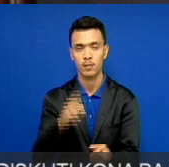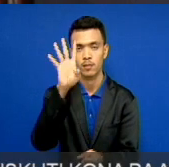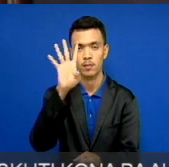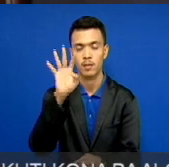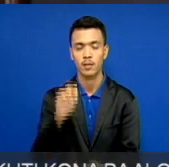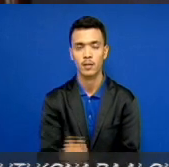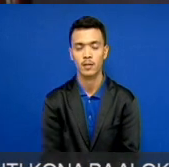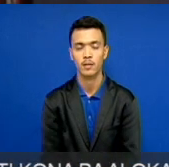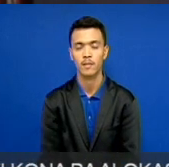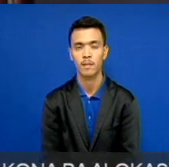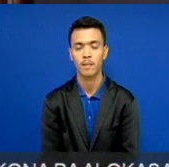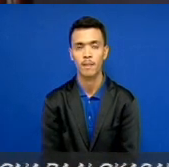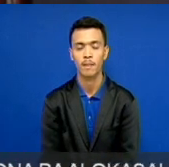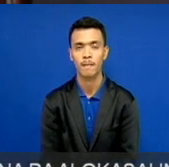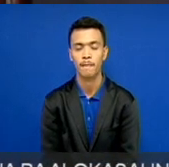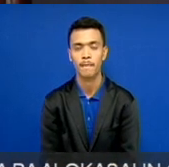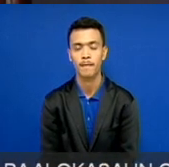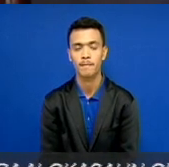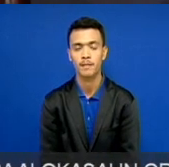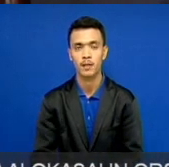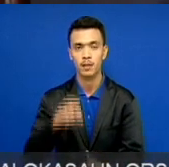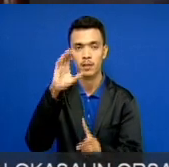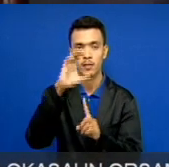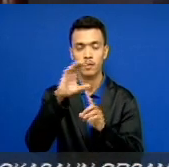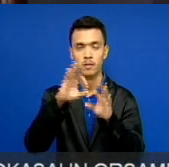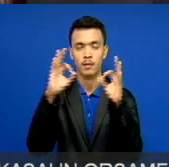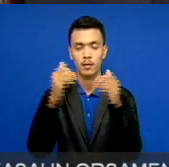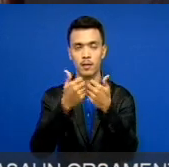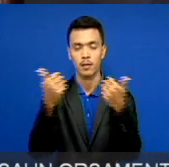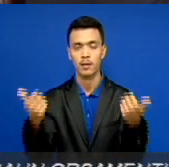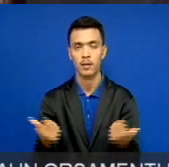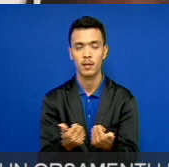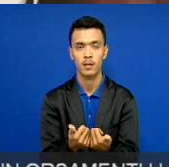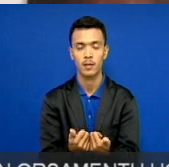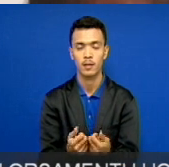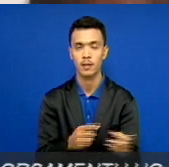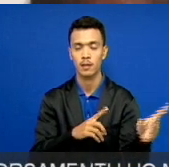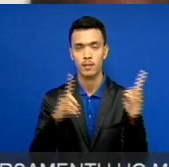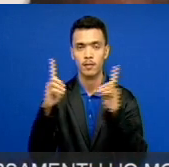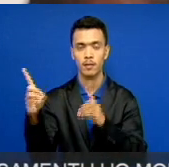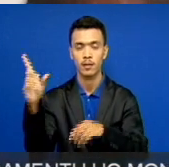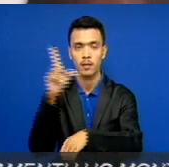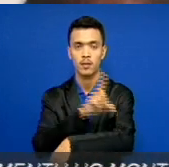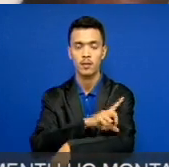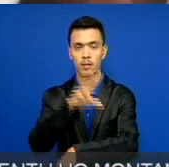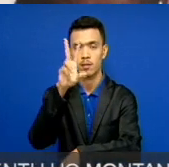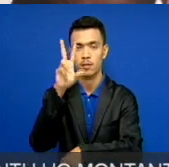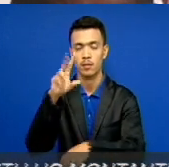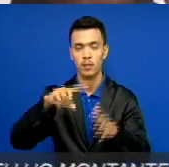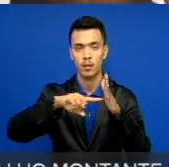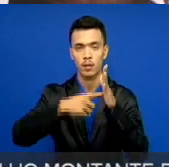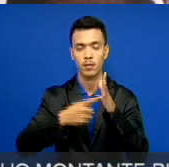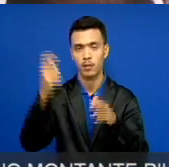Oges Labarai no Devos inclui sefi aldea ho redi referral sirane realiza durante Lorontolu nebe hahu